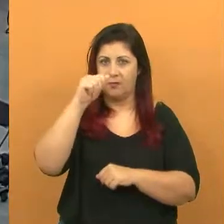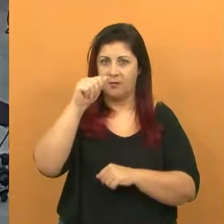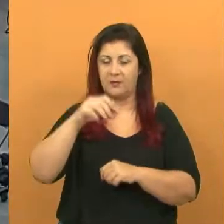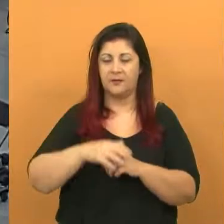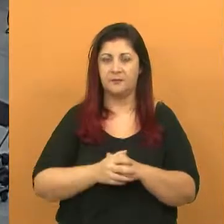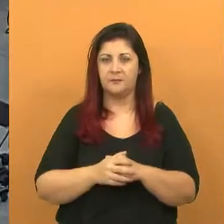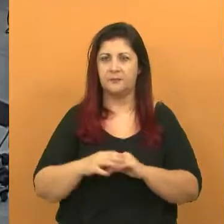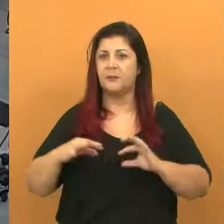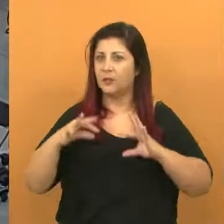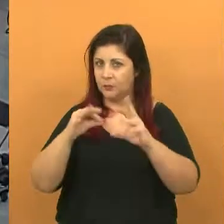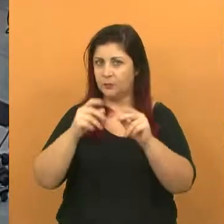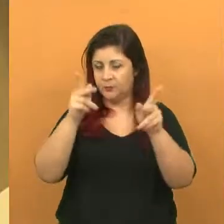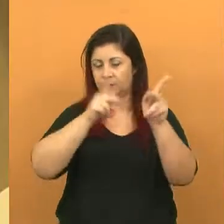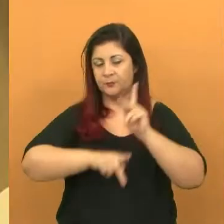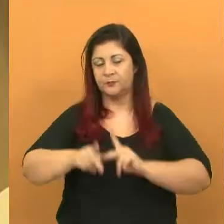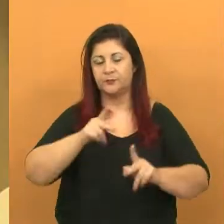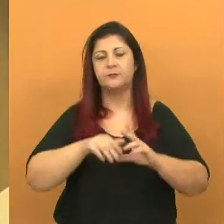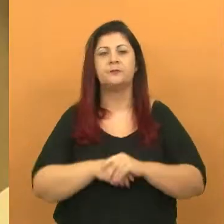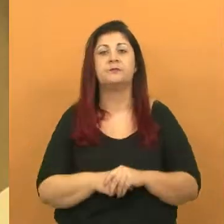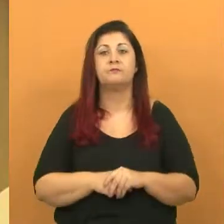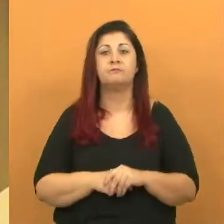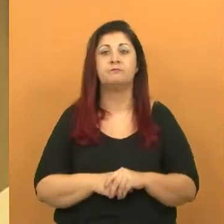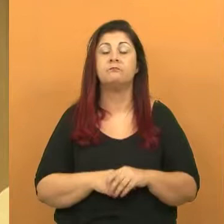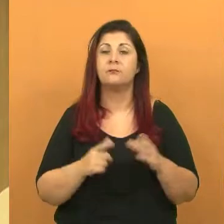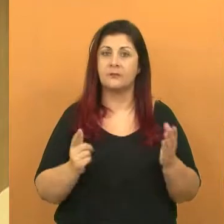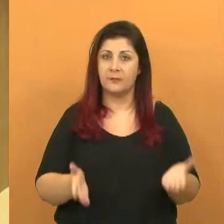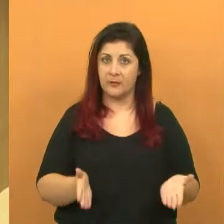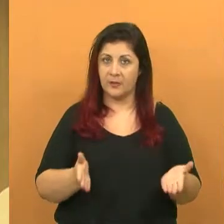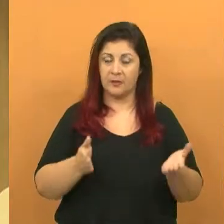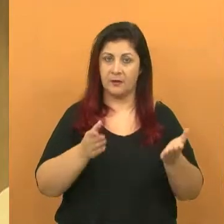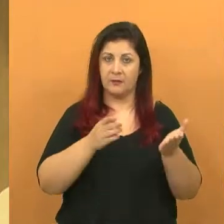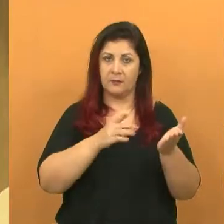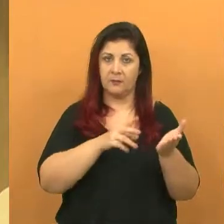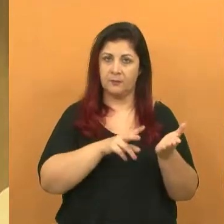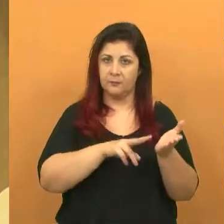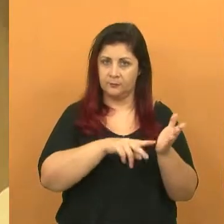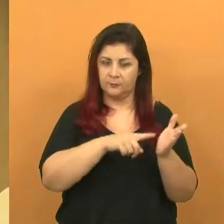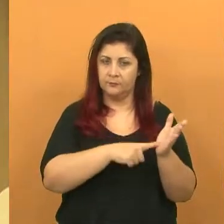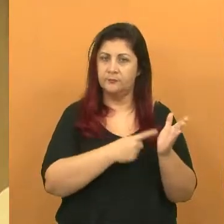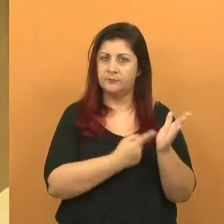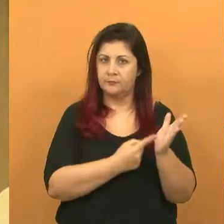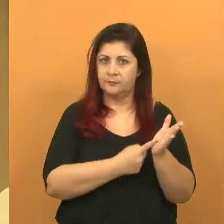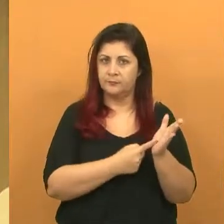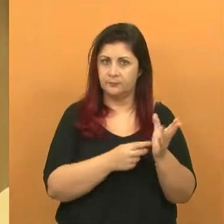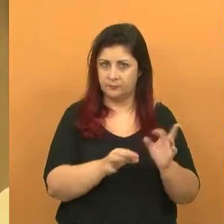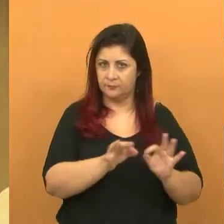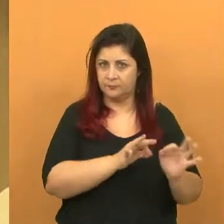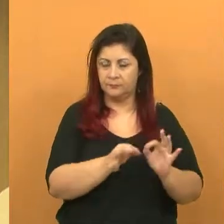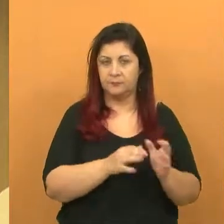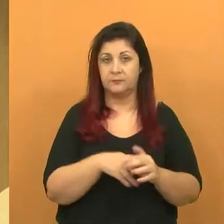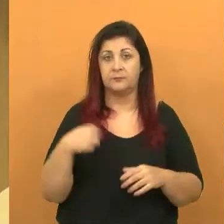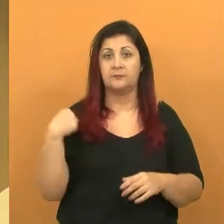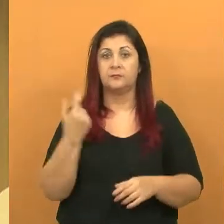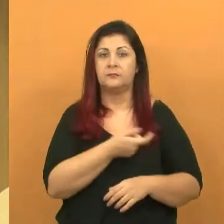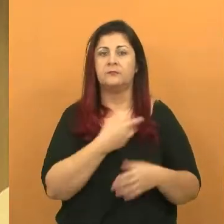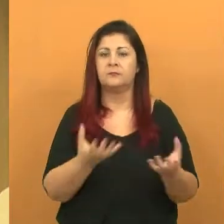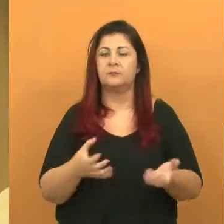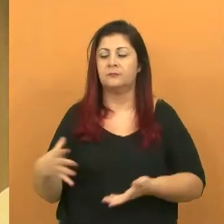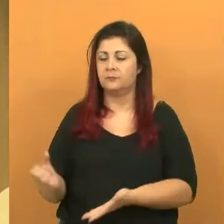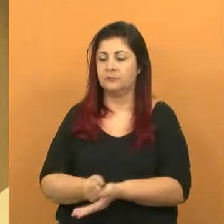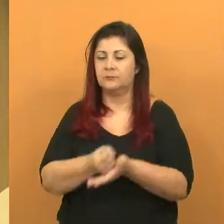demais público. Esse projeto é um projeto que a gente quer